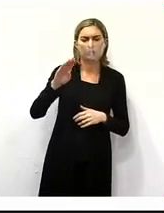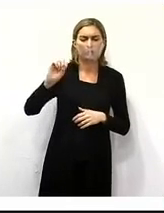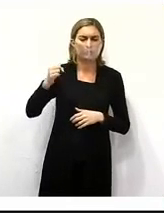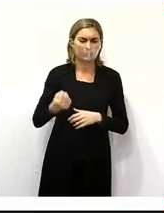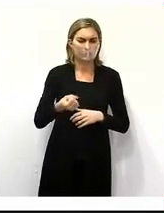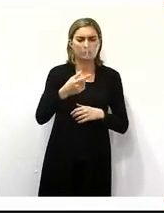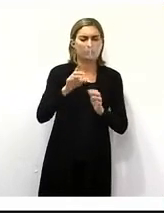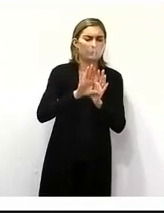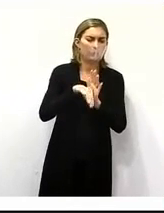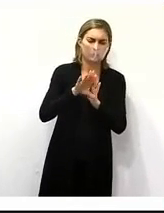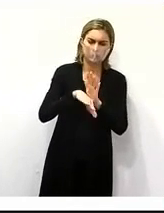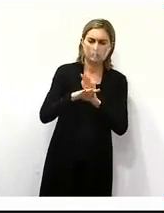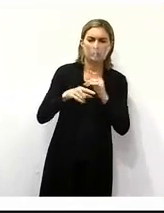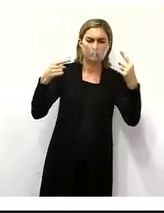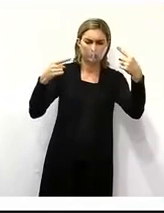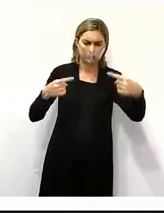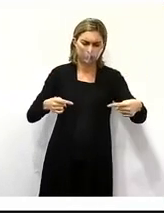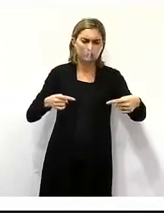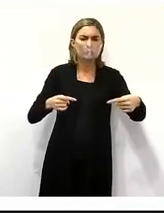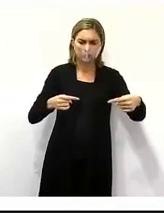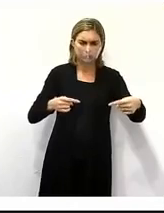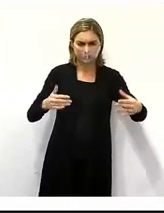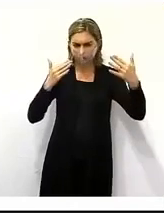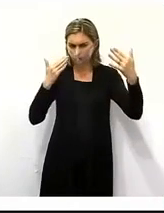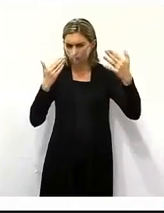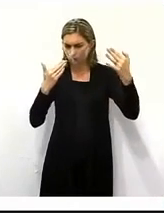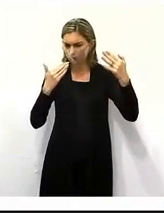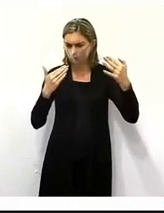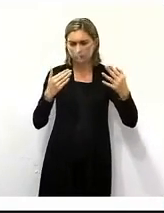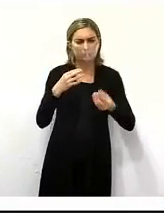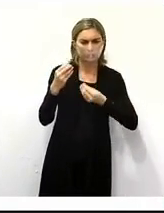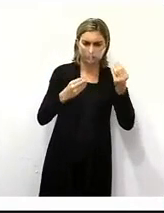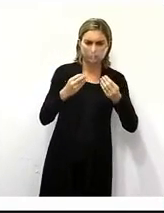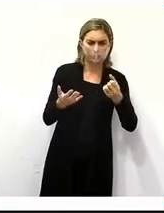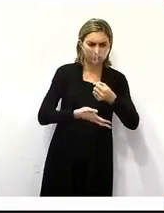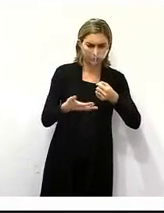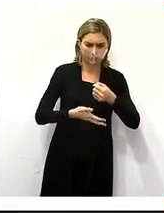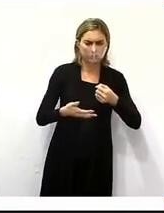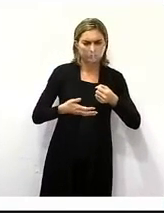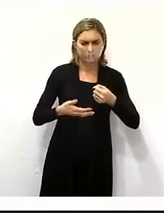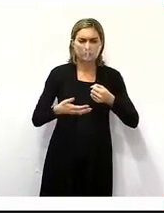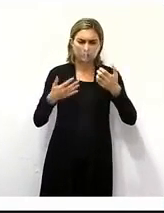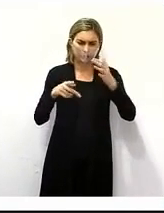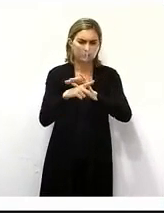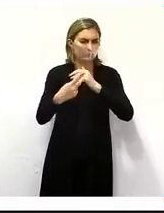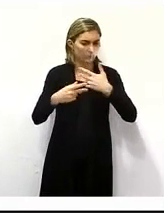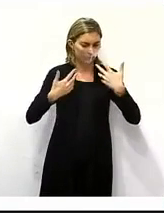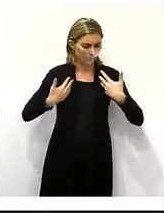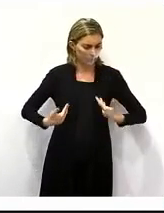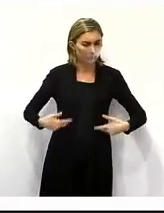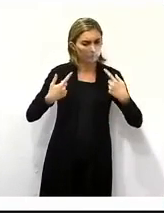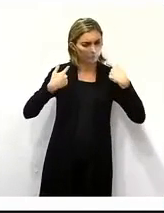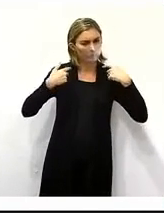que conceitua a competição e a desconfiança como condições básicas da natureza